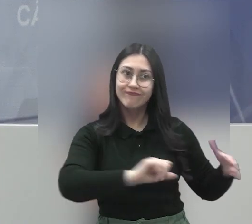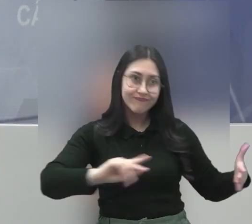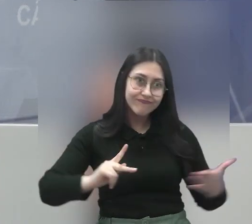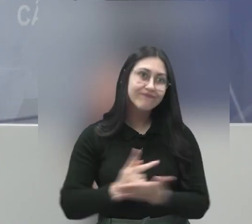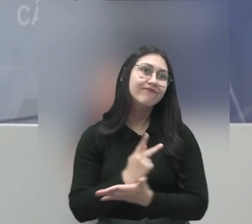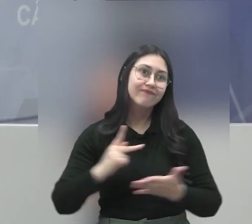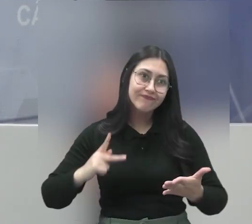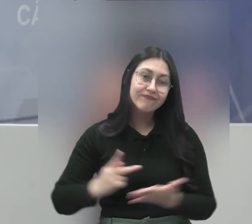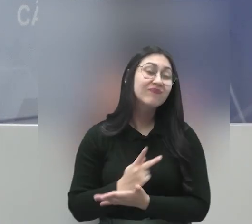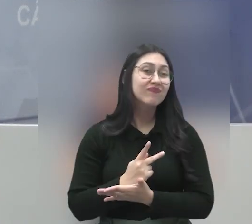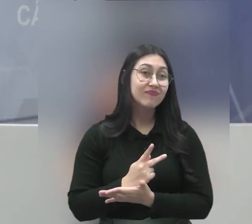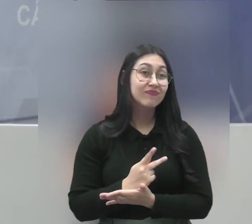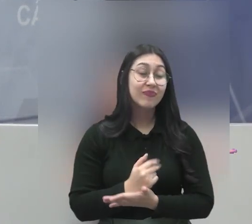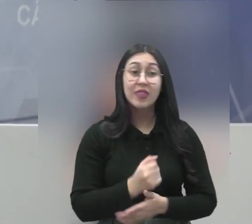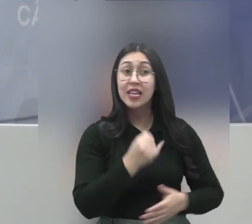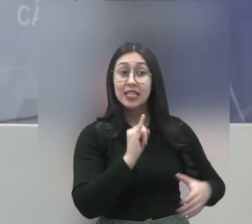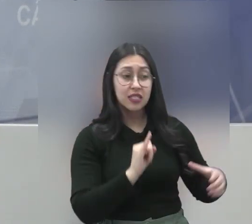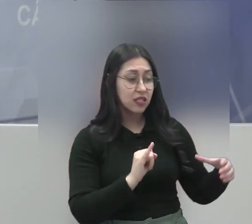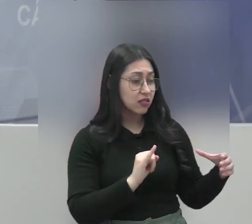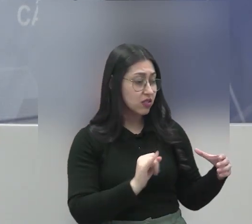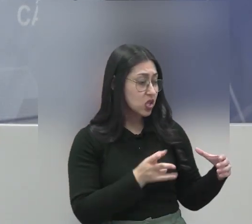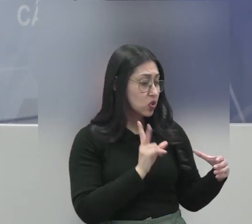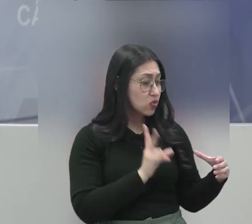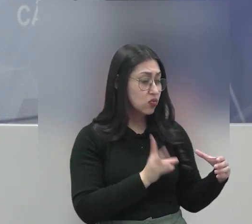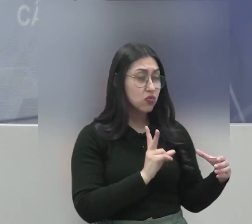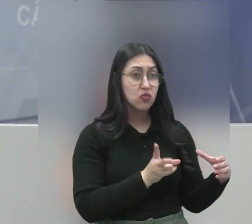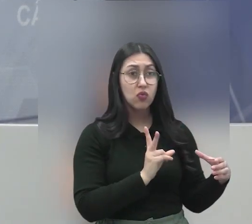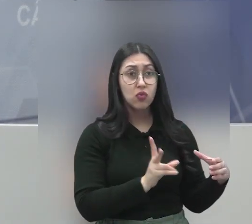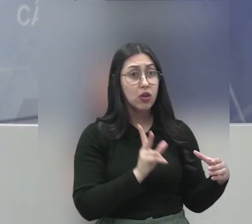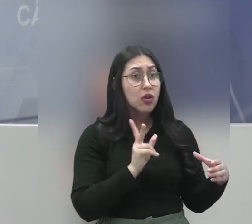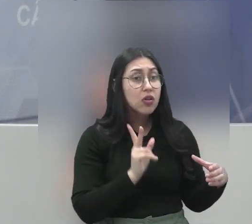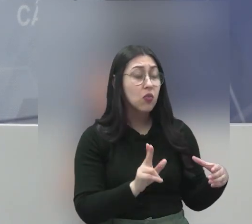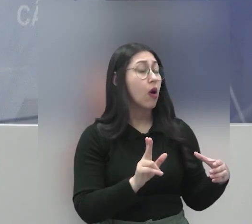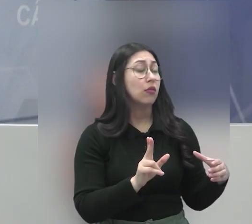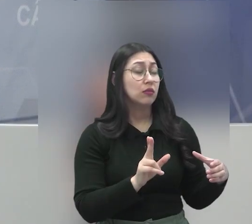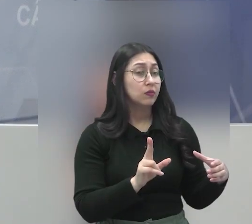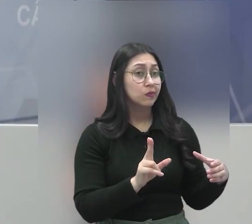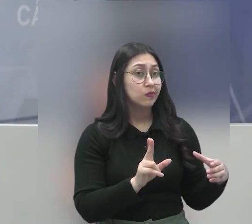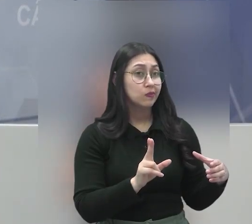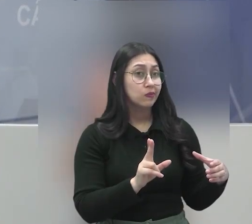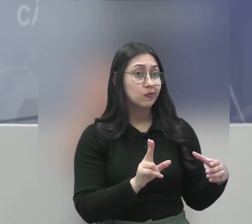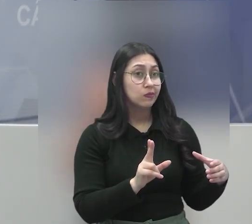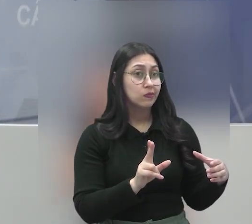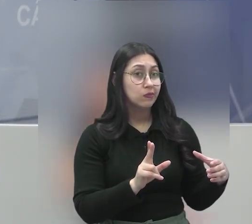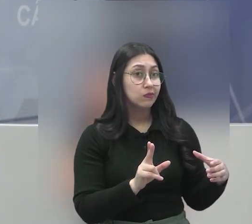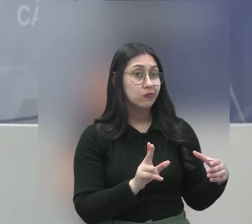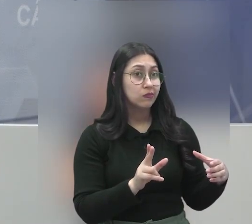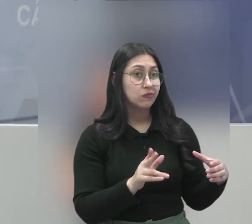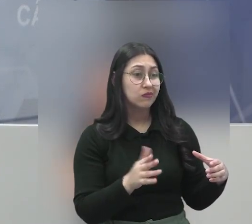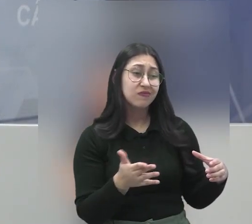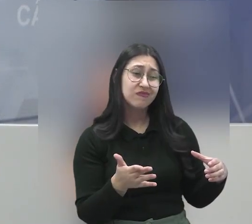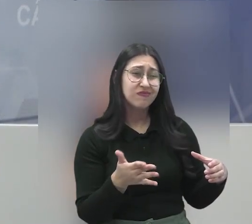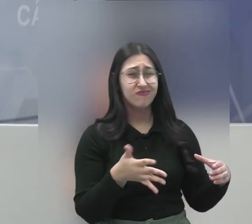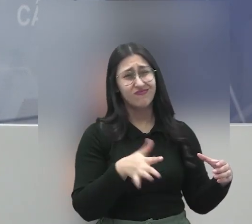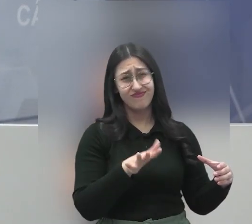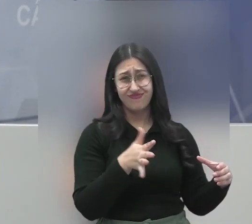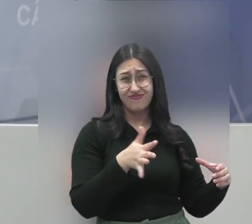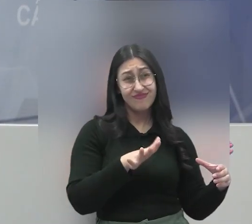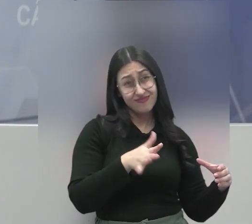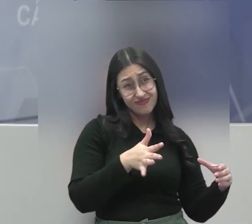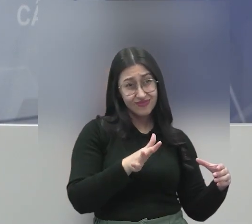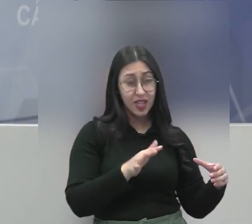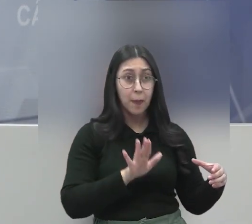fracassamos. Se ele ficar igual de quando a gente chegou, a gente foi